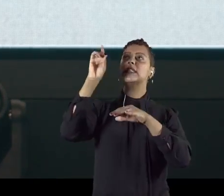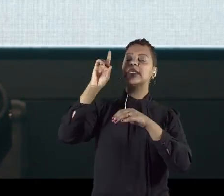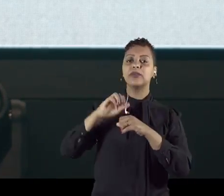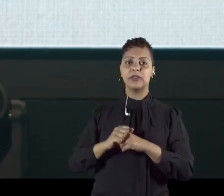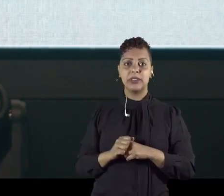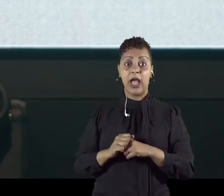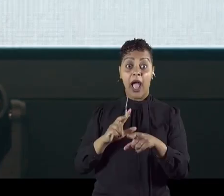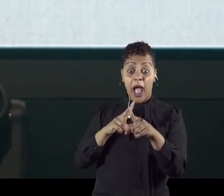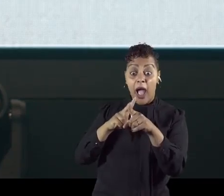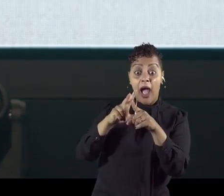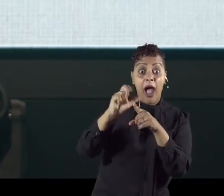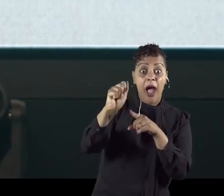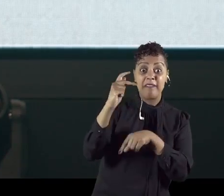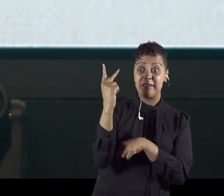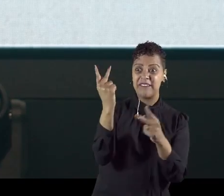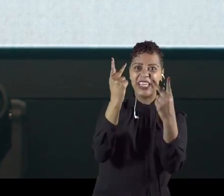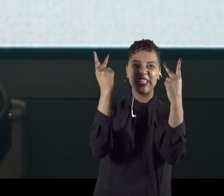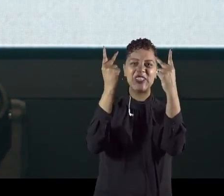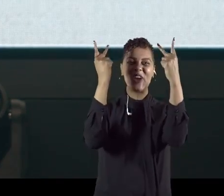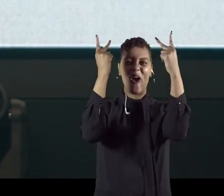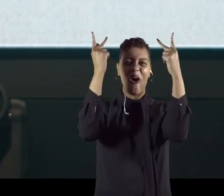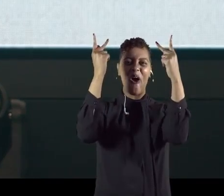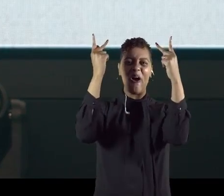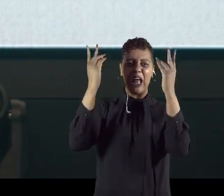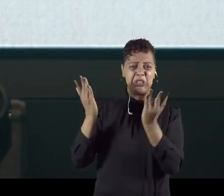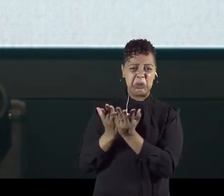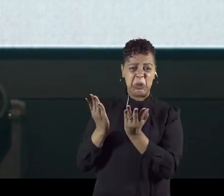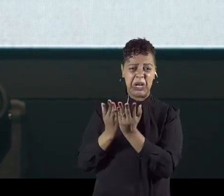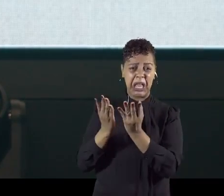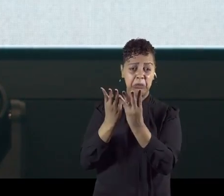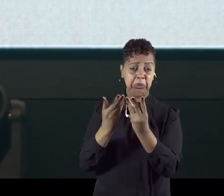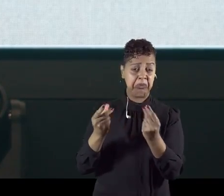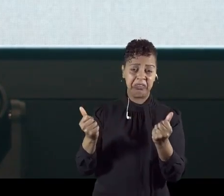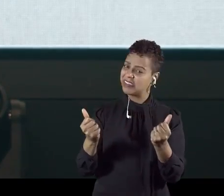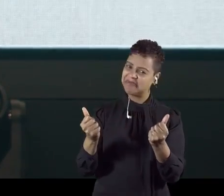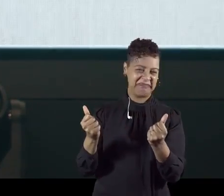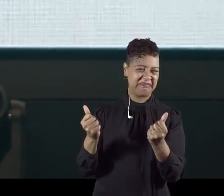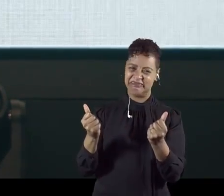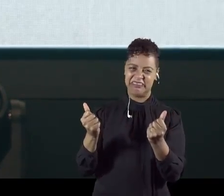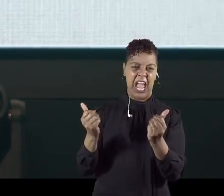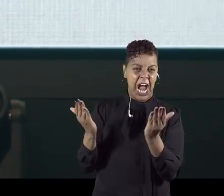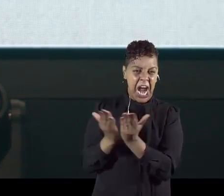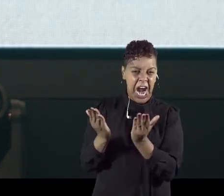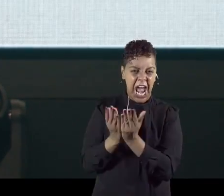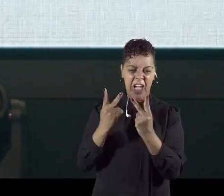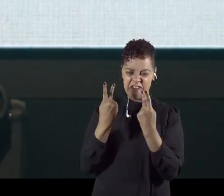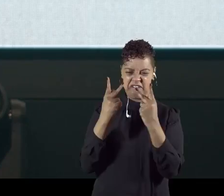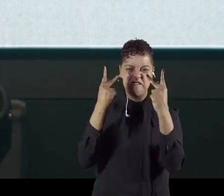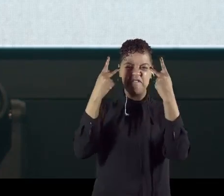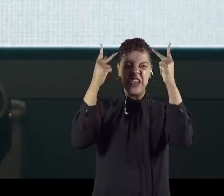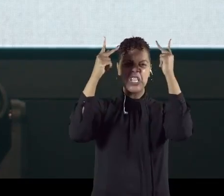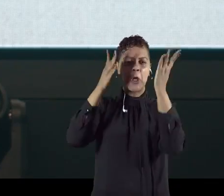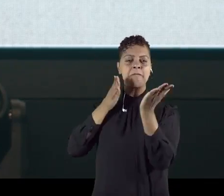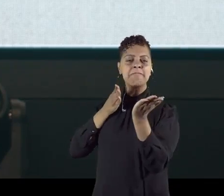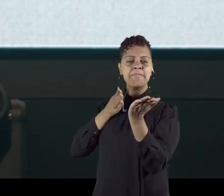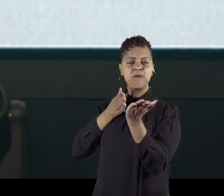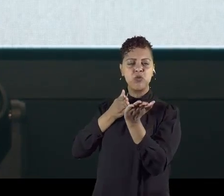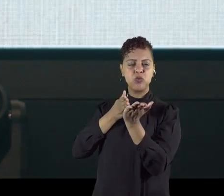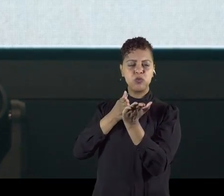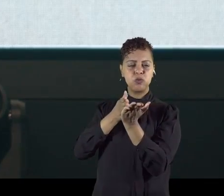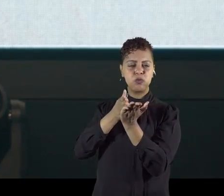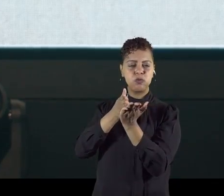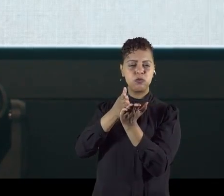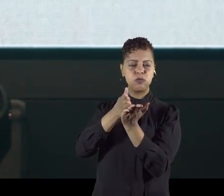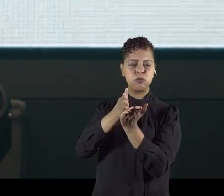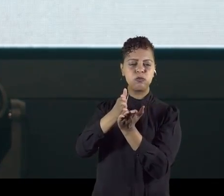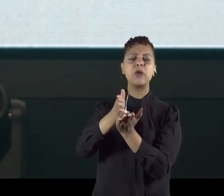a vitória do crente não é efêmera a história do crente aquele passa pelas mesmas dificuldades